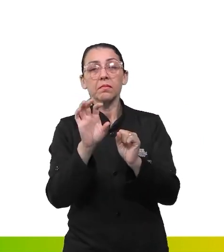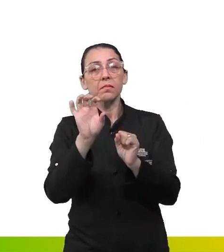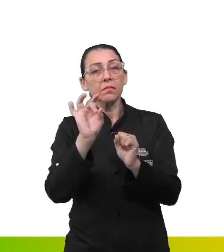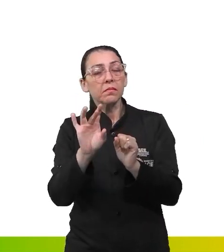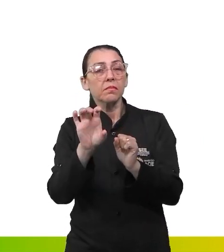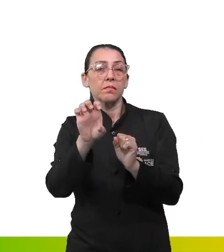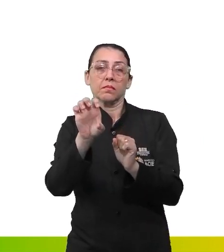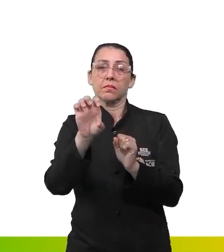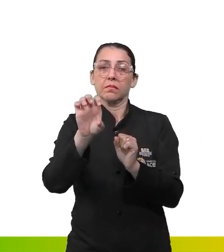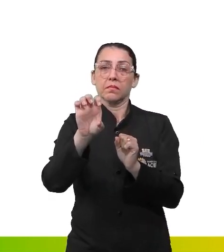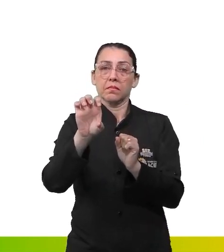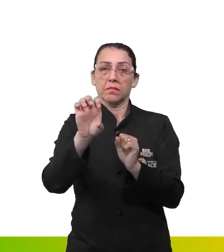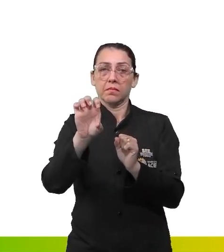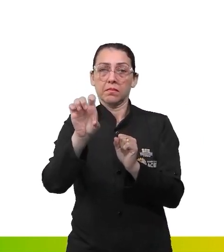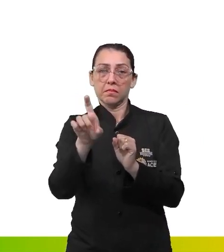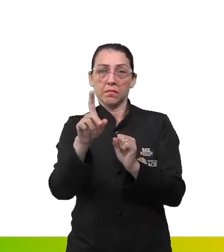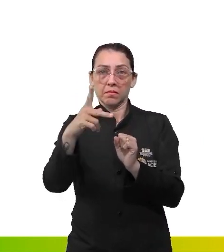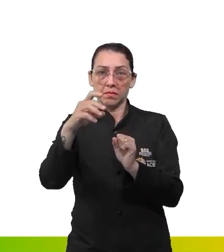expoentes.